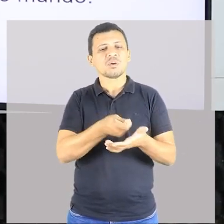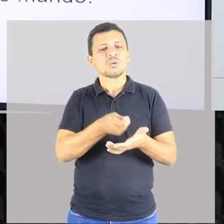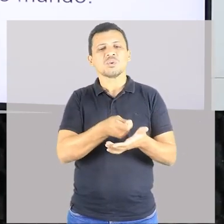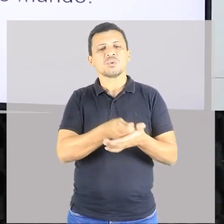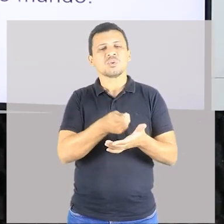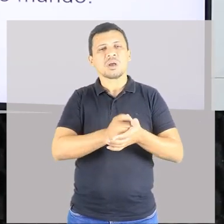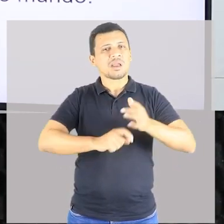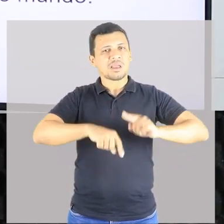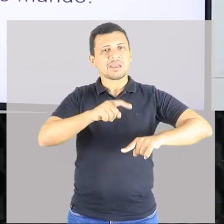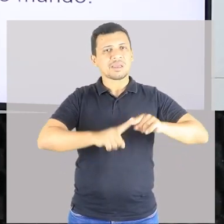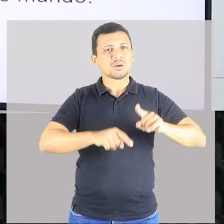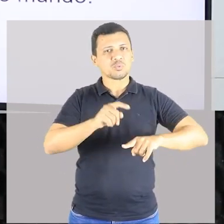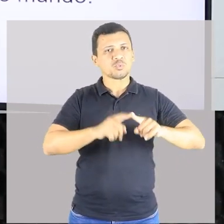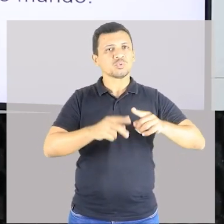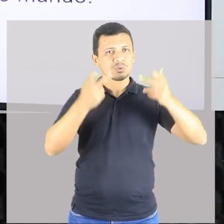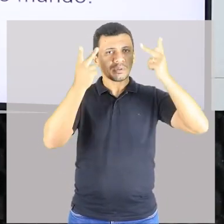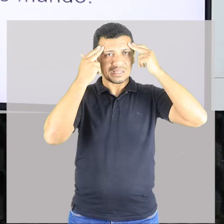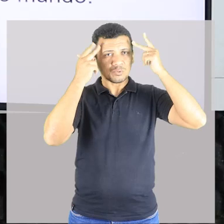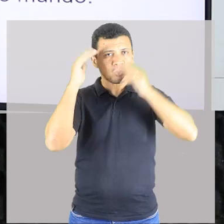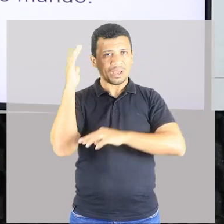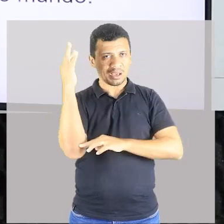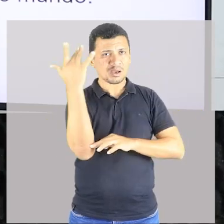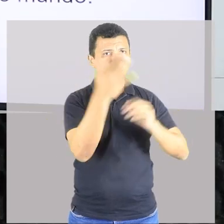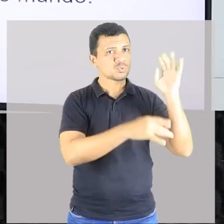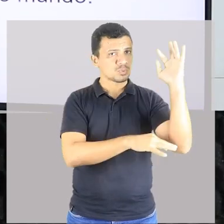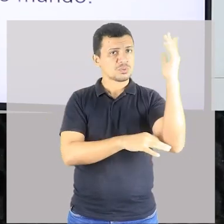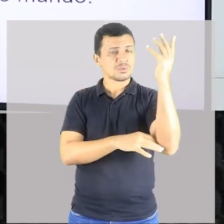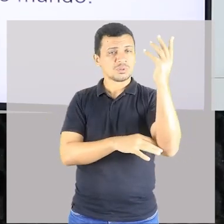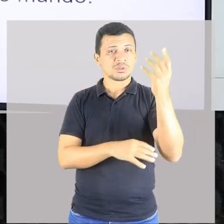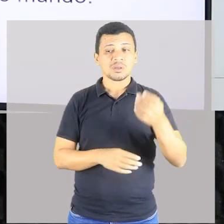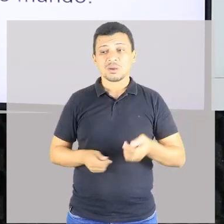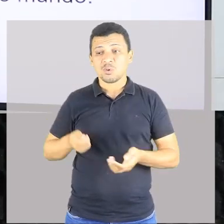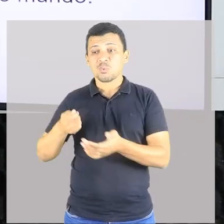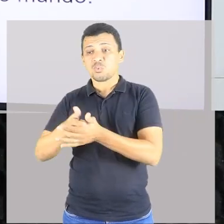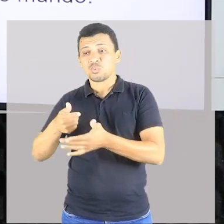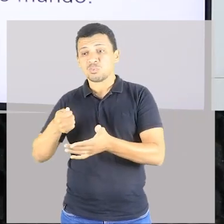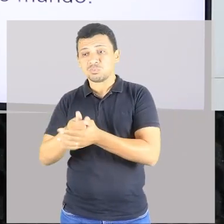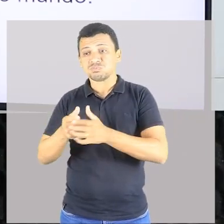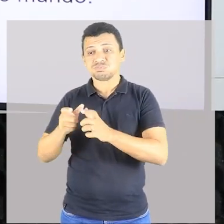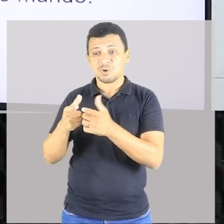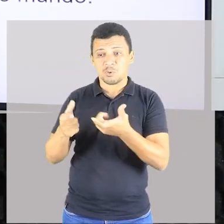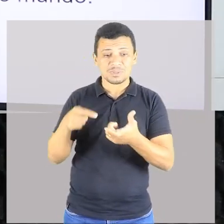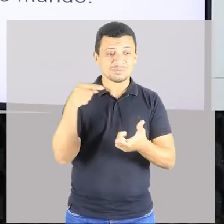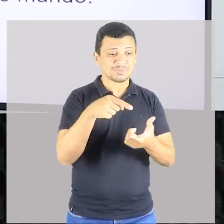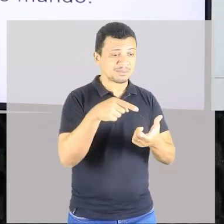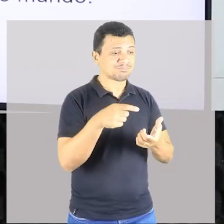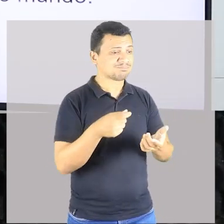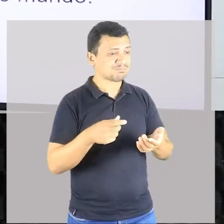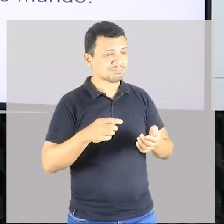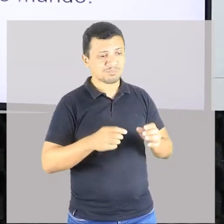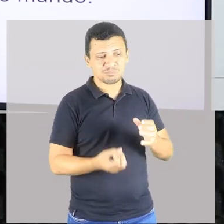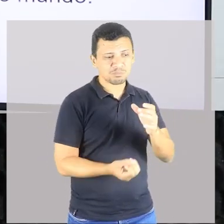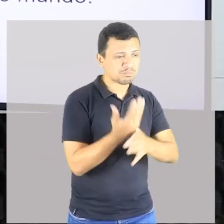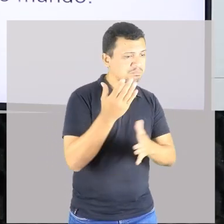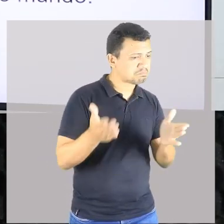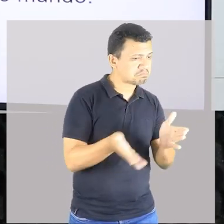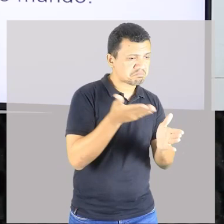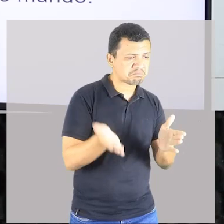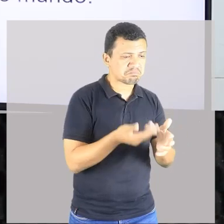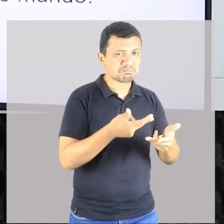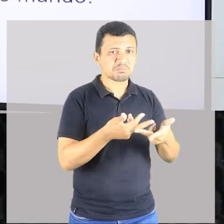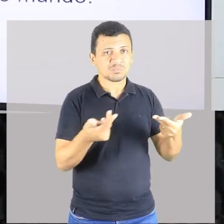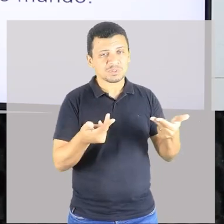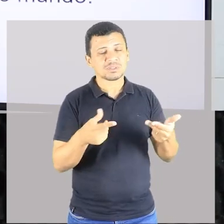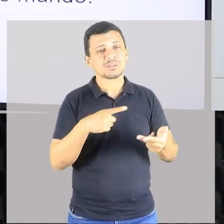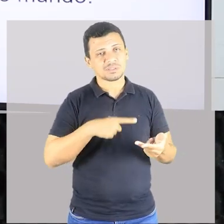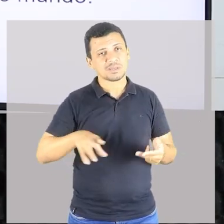pressão sobre os recursos naturais? É porque o consumo aumenta, eu tenho maior integração, eu tenho maior consumo, maior produção, eu tenho maior pressão